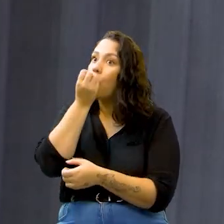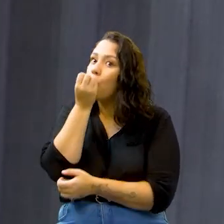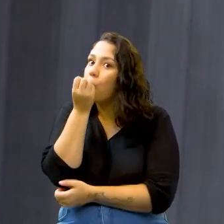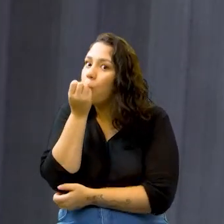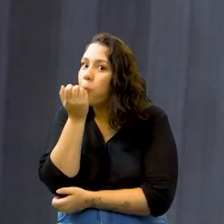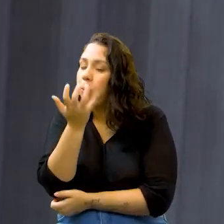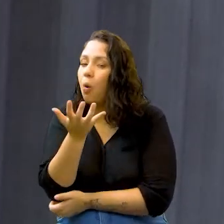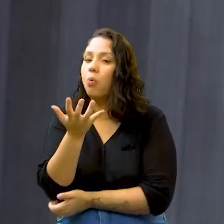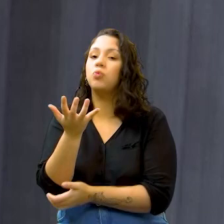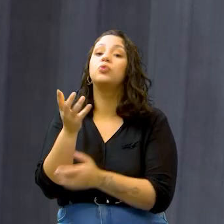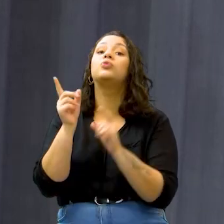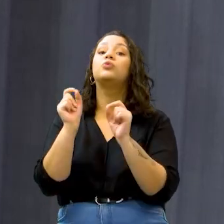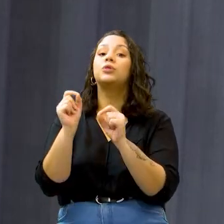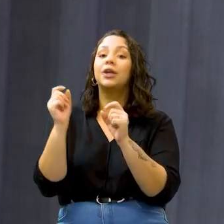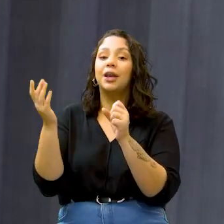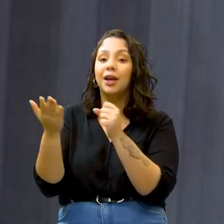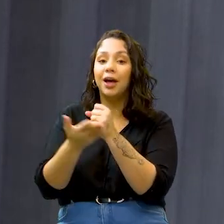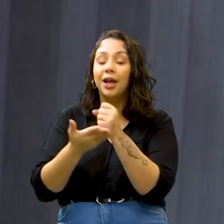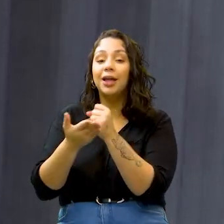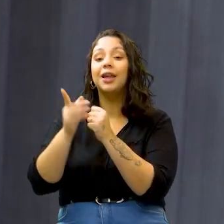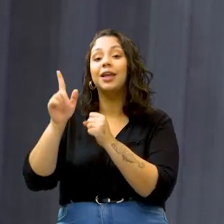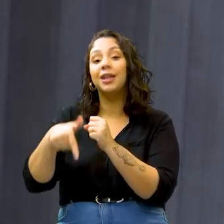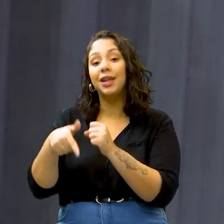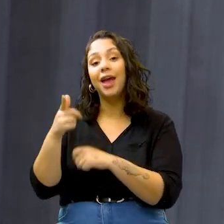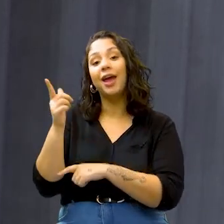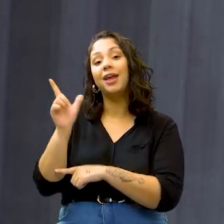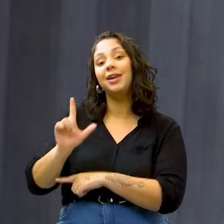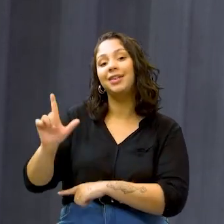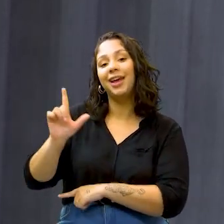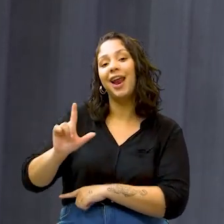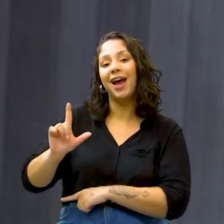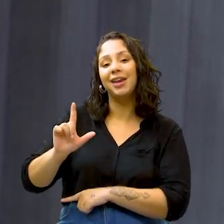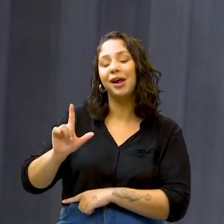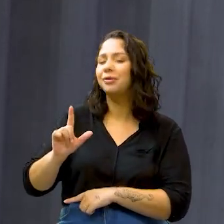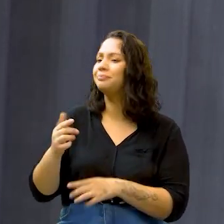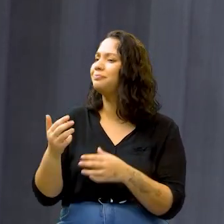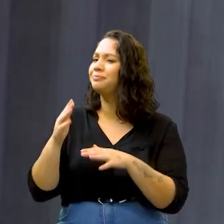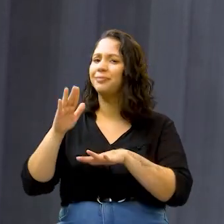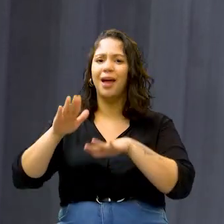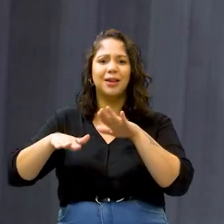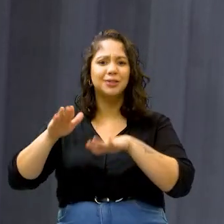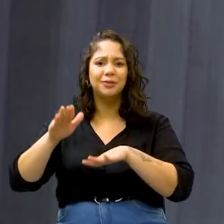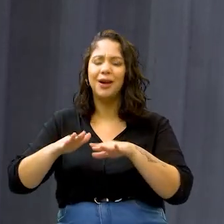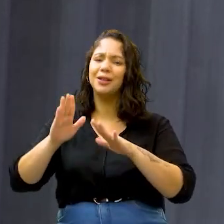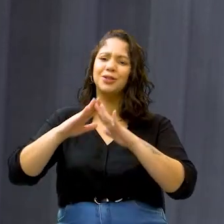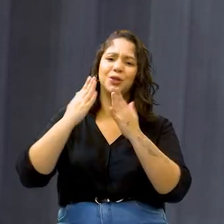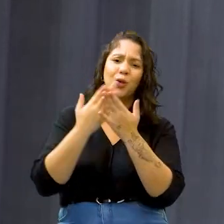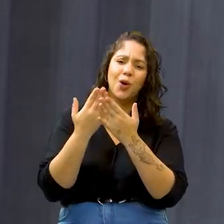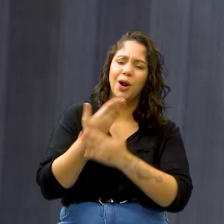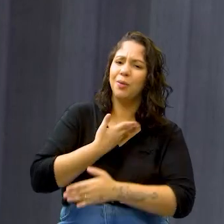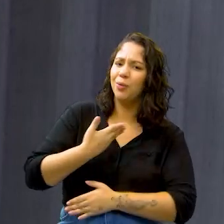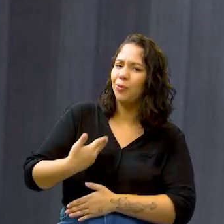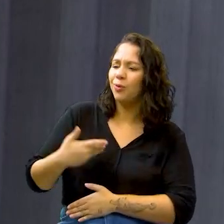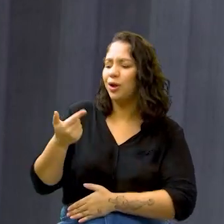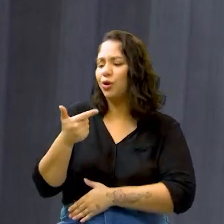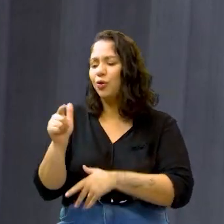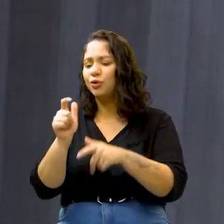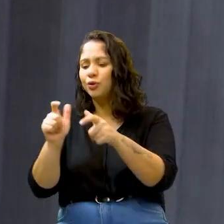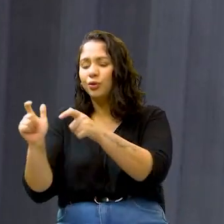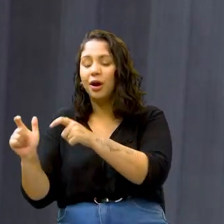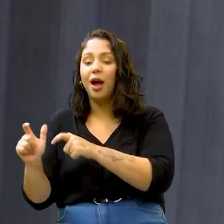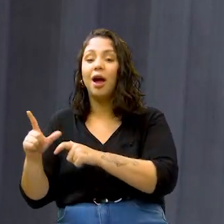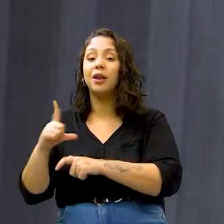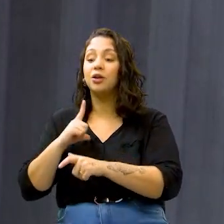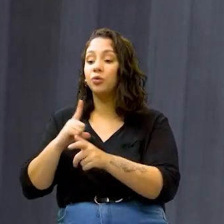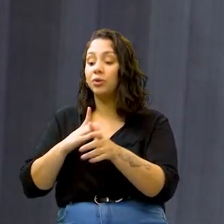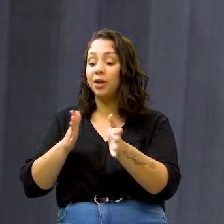que é um bom gargalo vamos dizer assim que são as obras literárias muitas vezes nas escolas públicas ou em outras circunstâncias